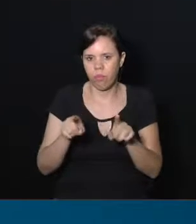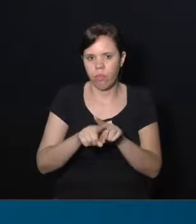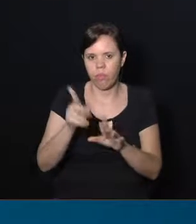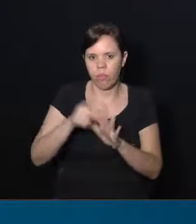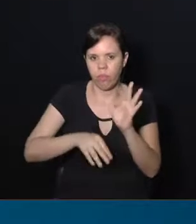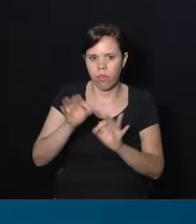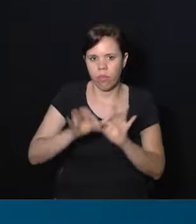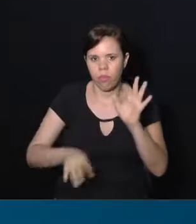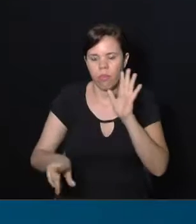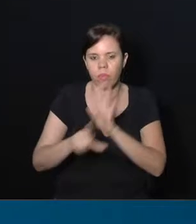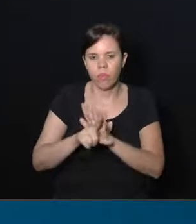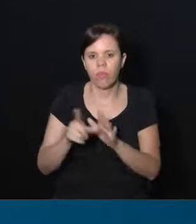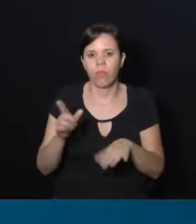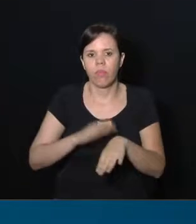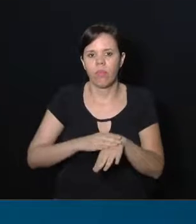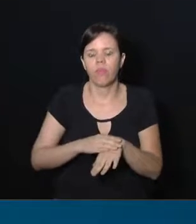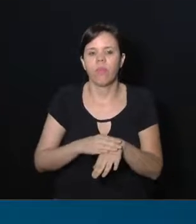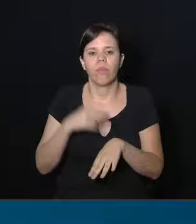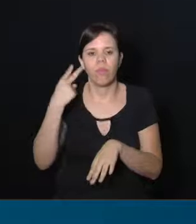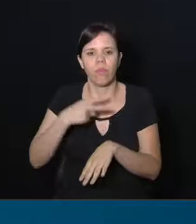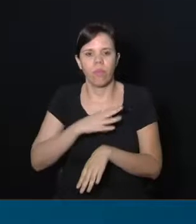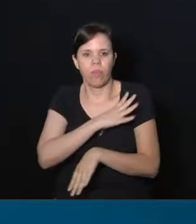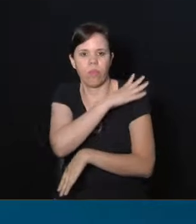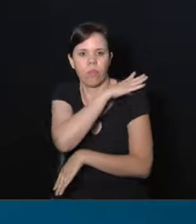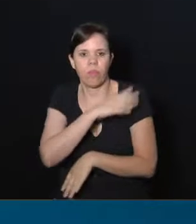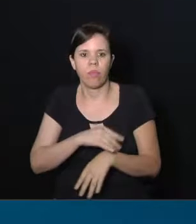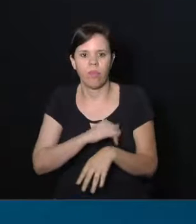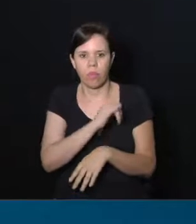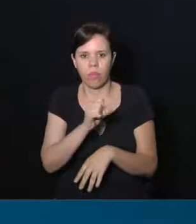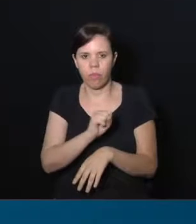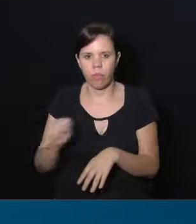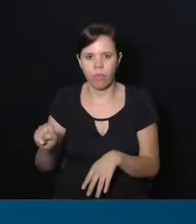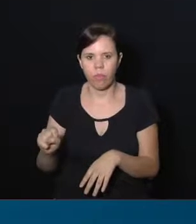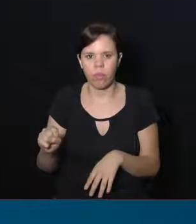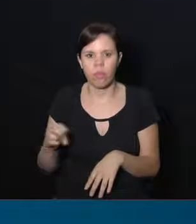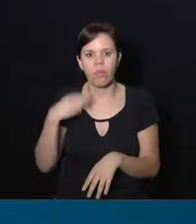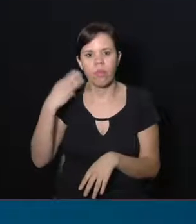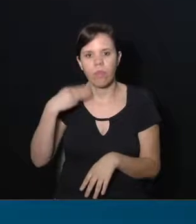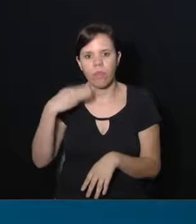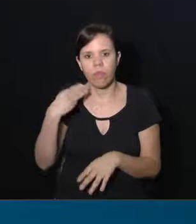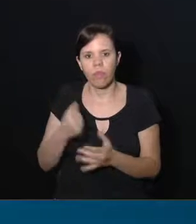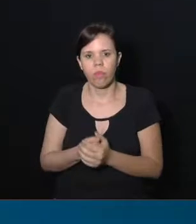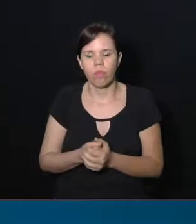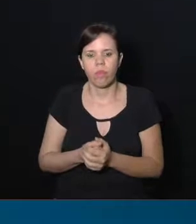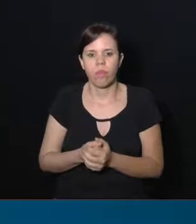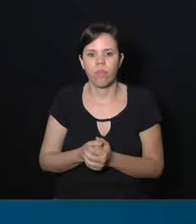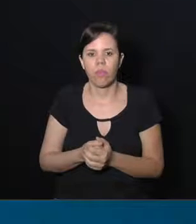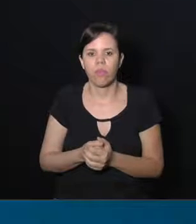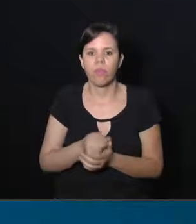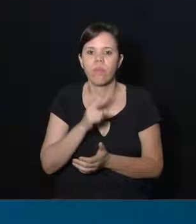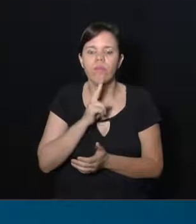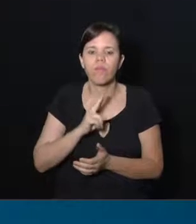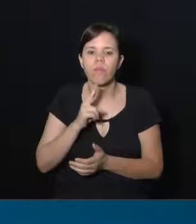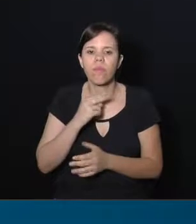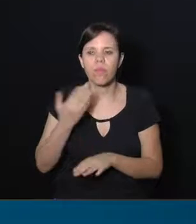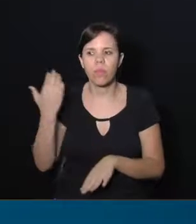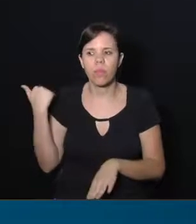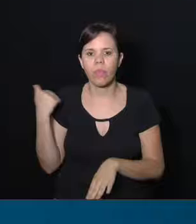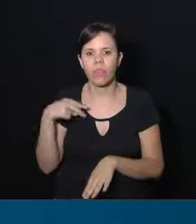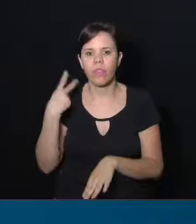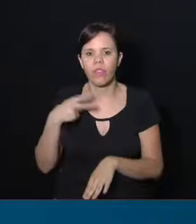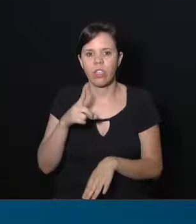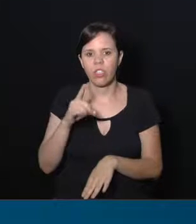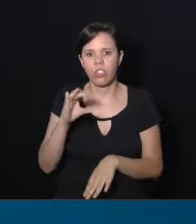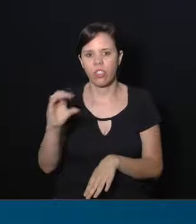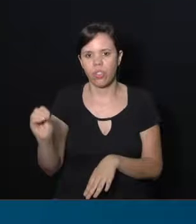projeto de autoria dos vereadores Tenente Santini, J. Silva, Marcos Bernardelli, Nelson Osseri e do ex-vereador Tico